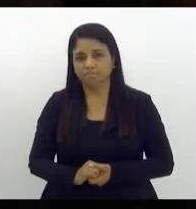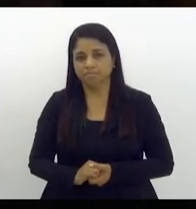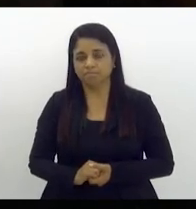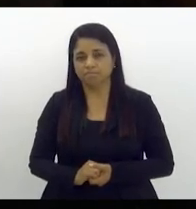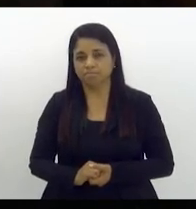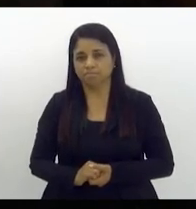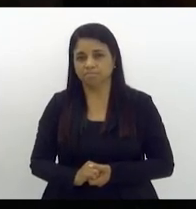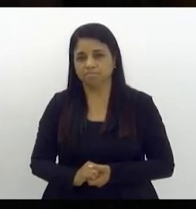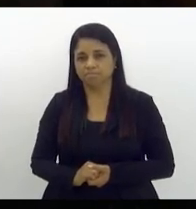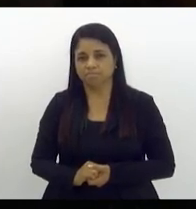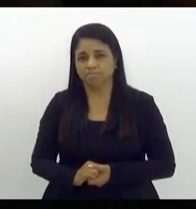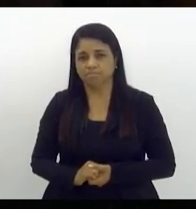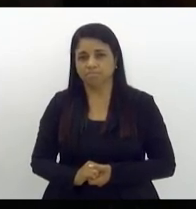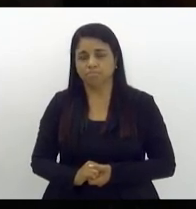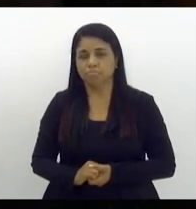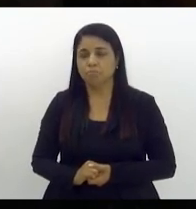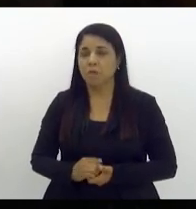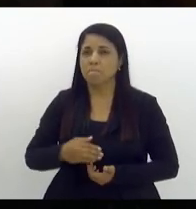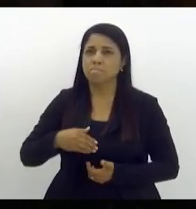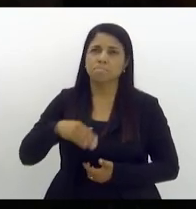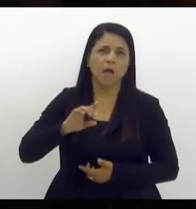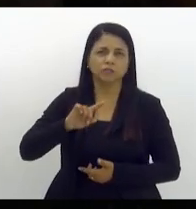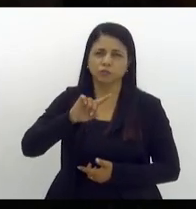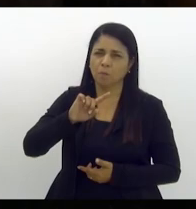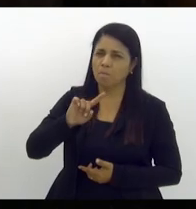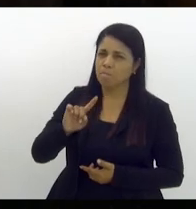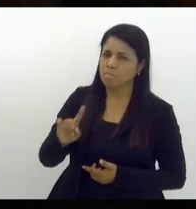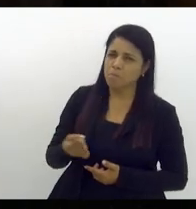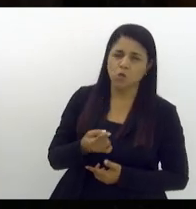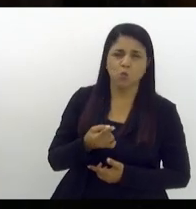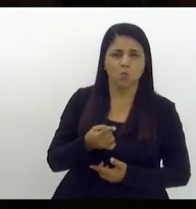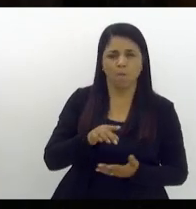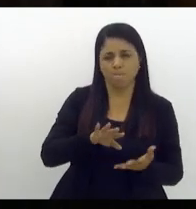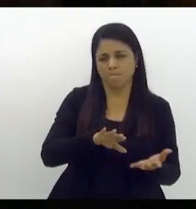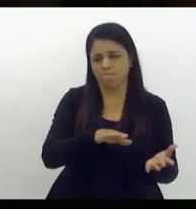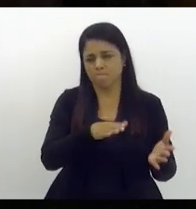tem mais de 1.000 mortos é um evento